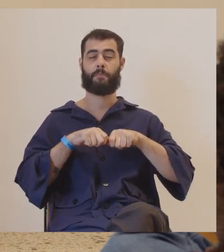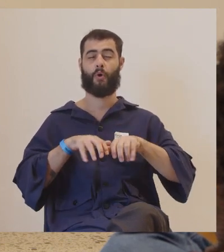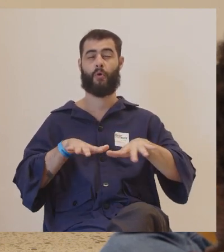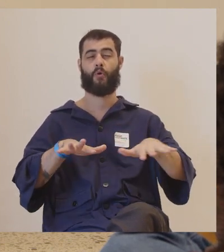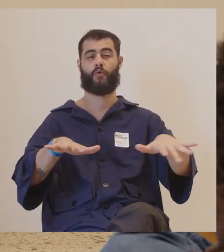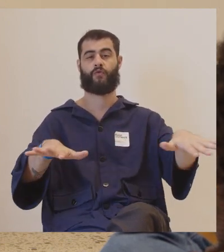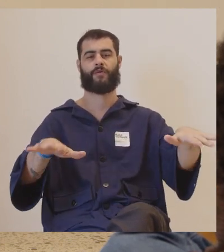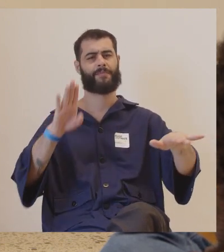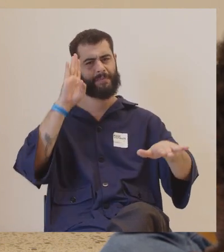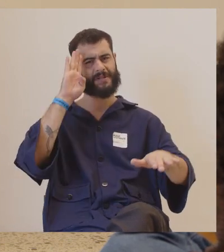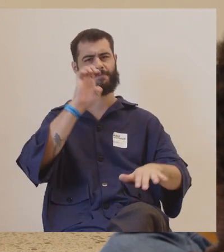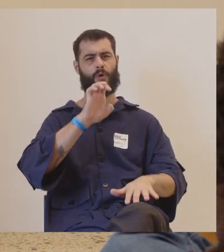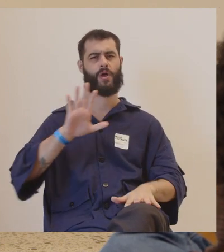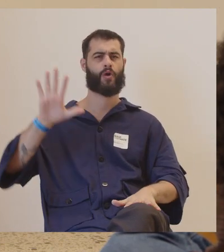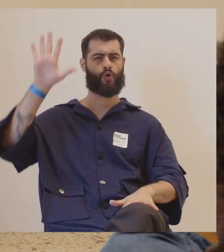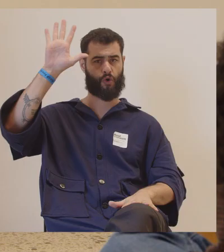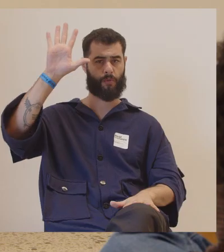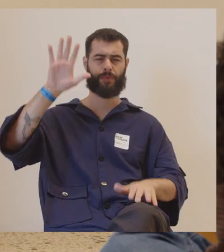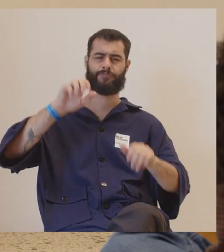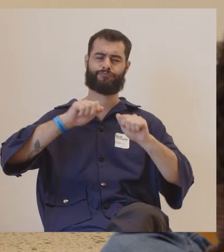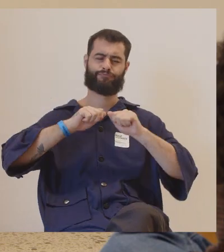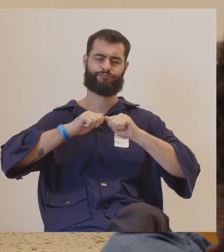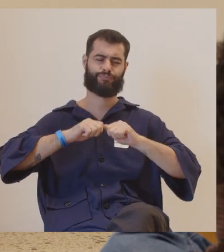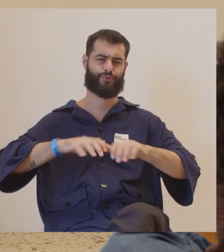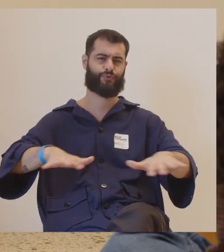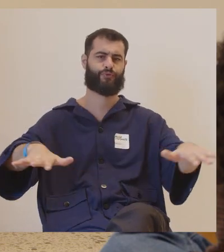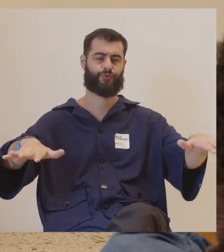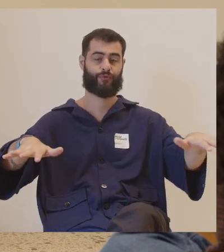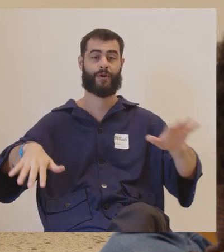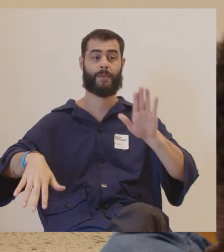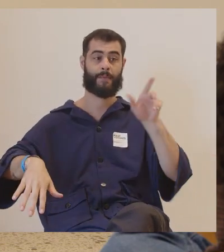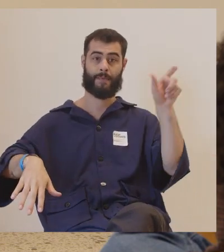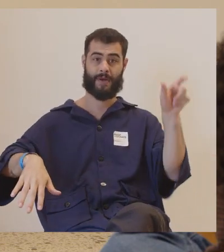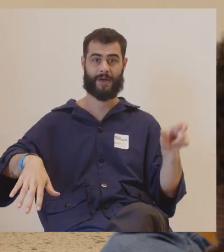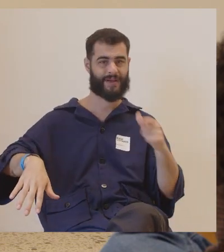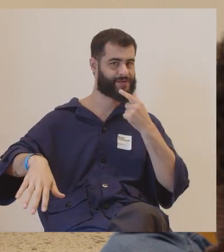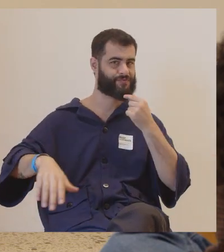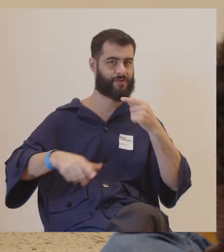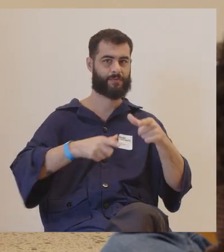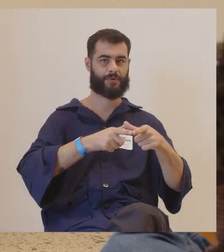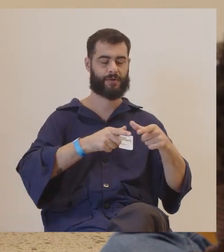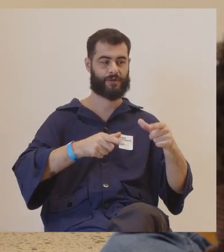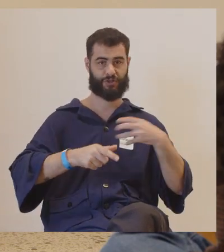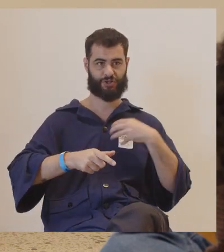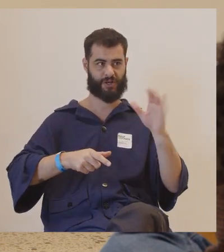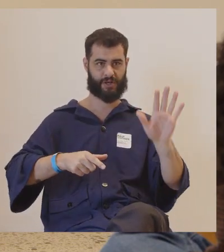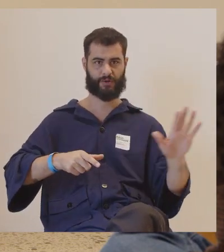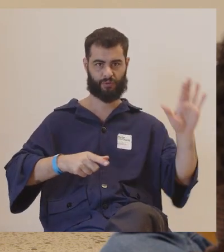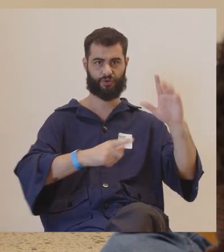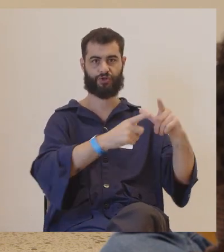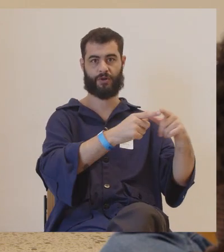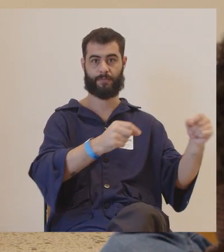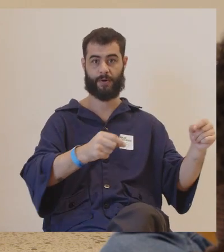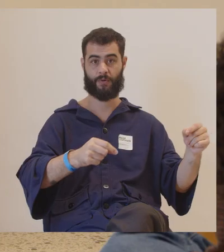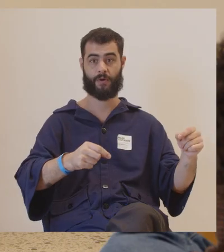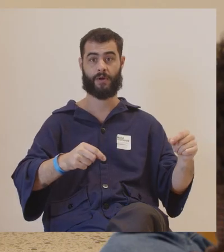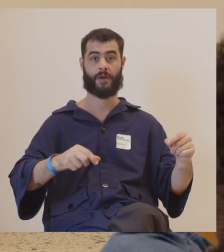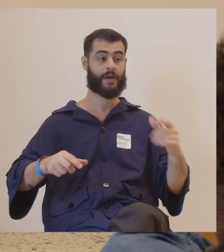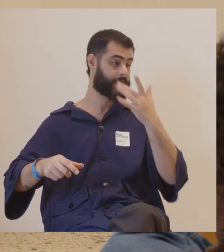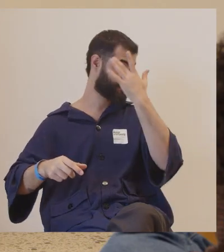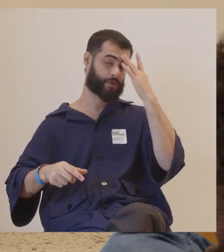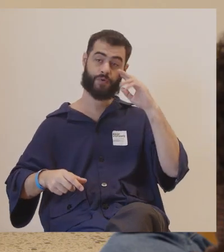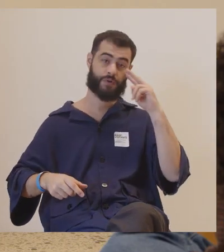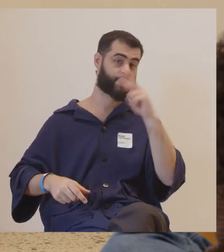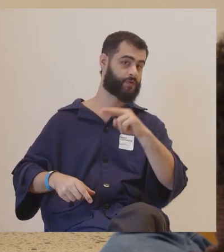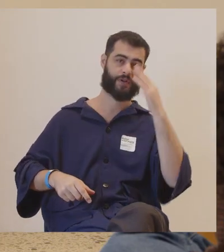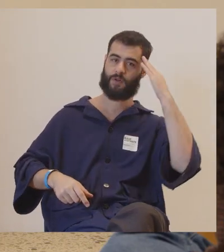né? Mas os ukiyo-e não eram entendidos pelos japoneses como a grande arte do Japão. A grande arte